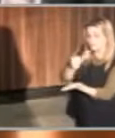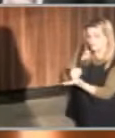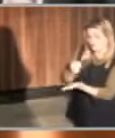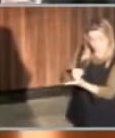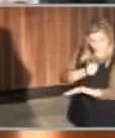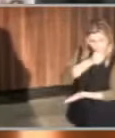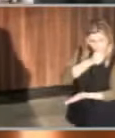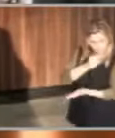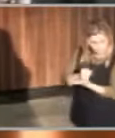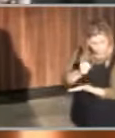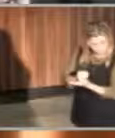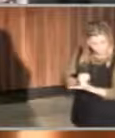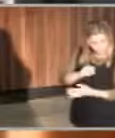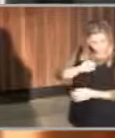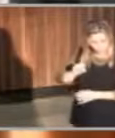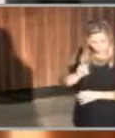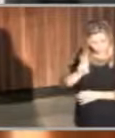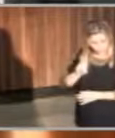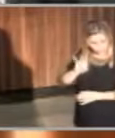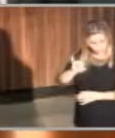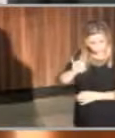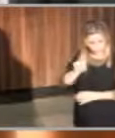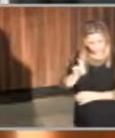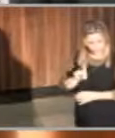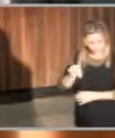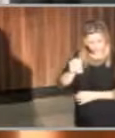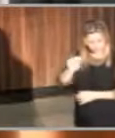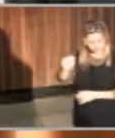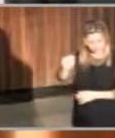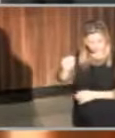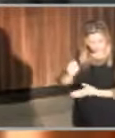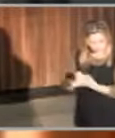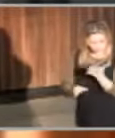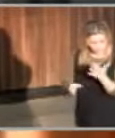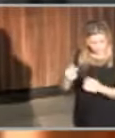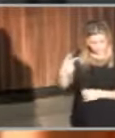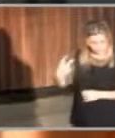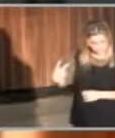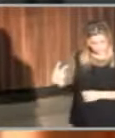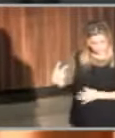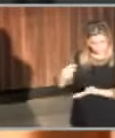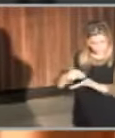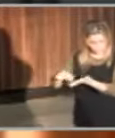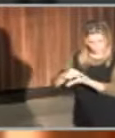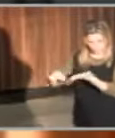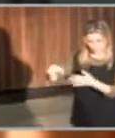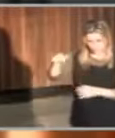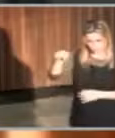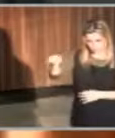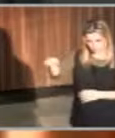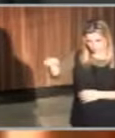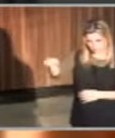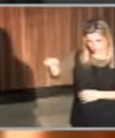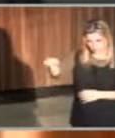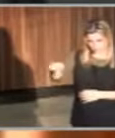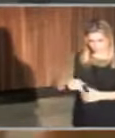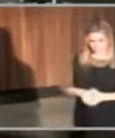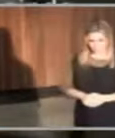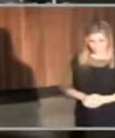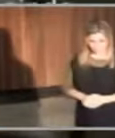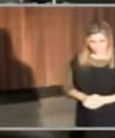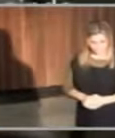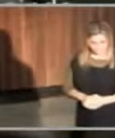sexto é Josué, o sétimo é Juízes. Juízes 2, a partir do verso 7. A Bíblia diz